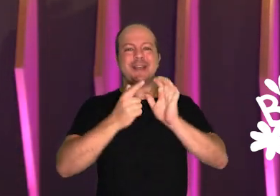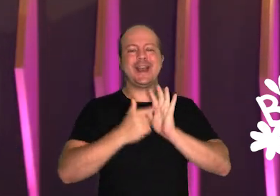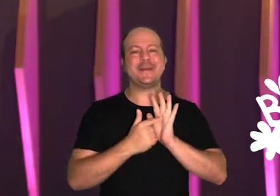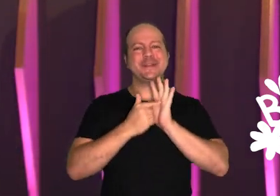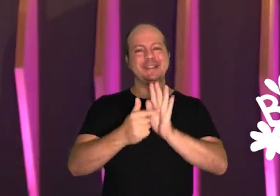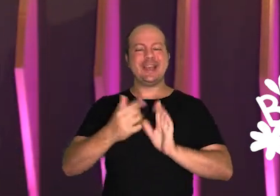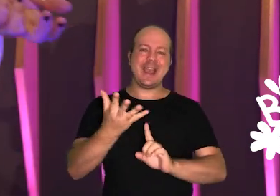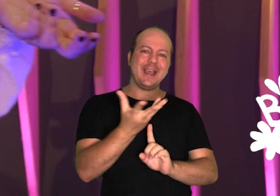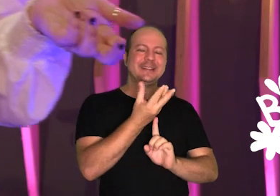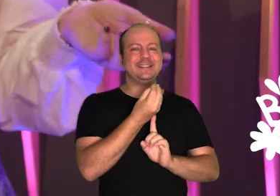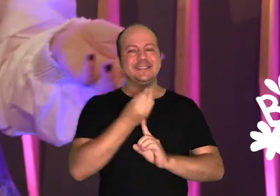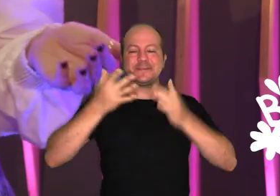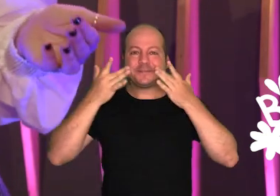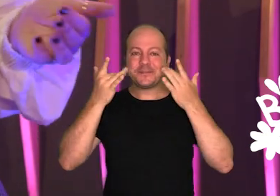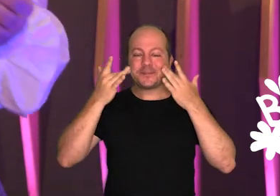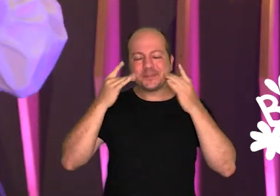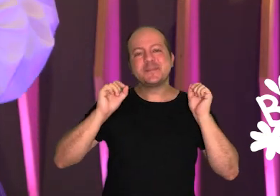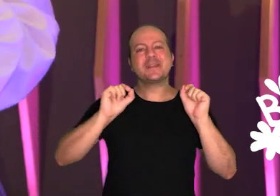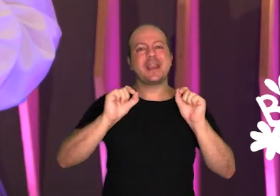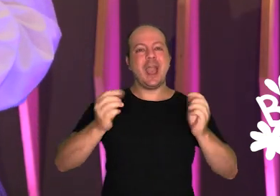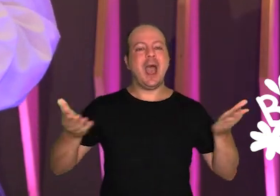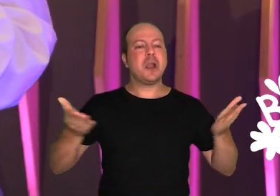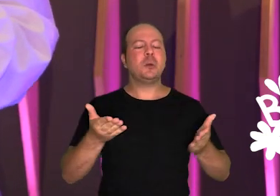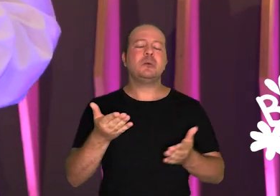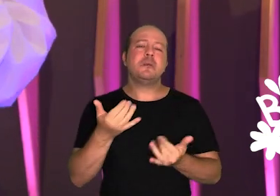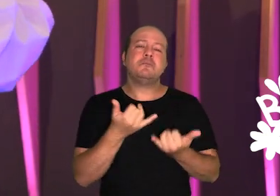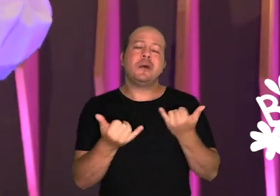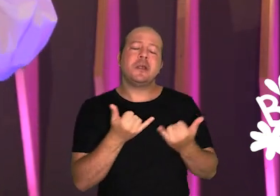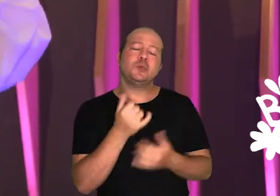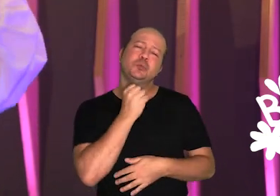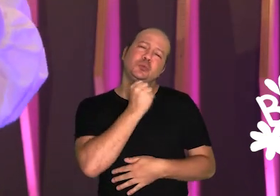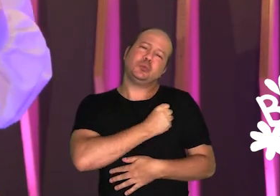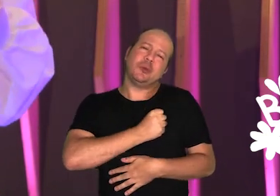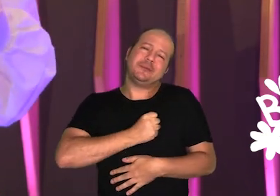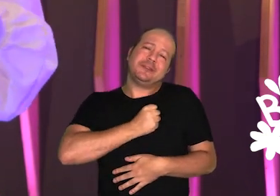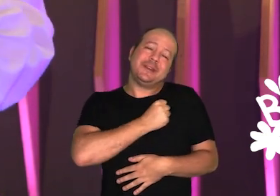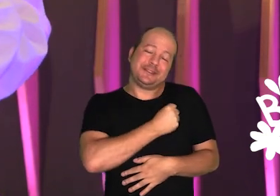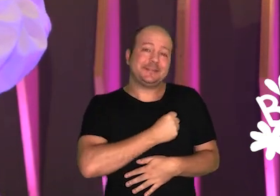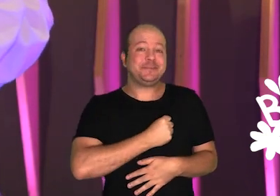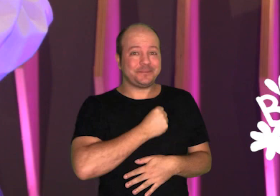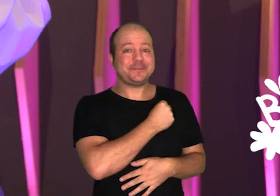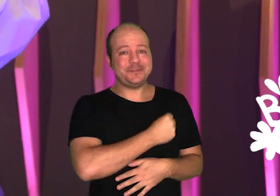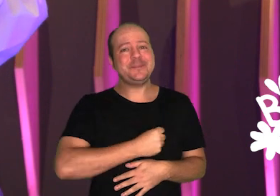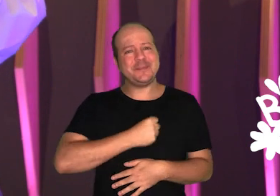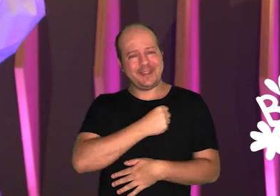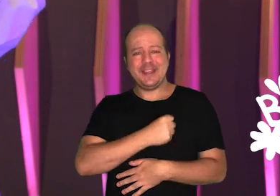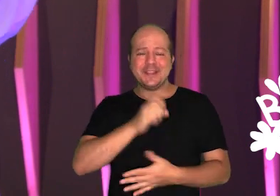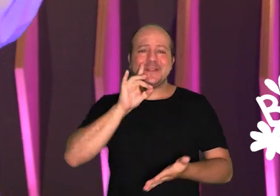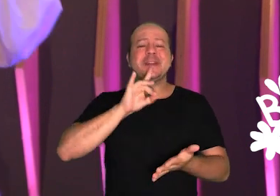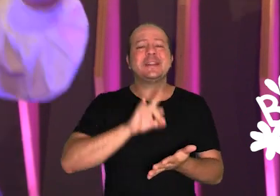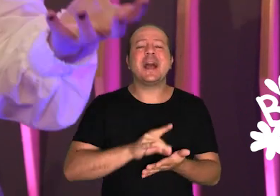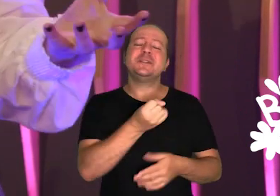apresentando artistas e espetáculos incríveis, eu sempre acabo ficando assim, com uma saudade, uma saudade